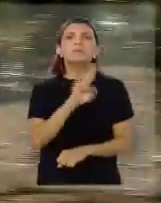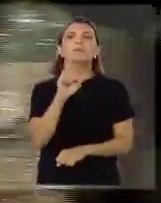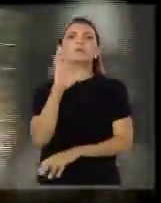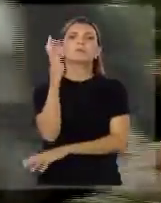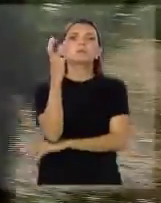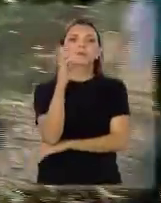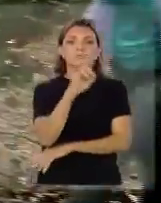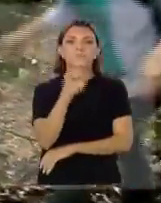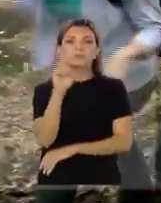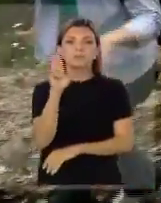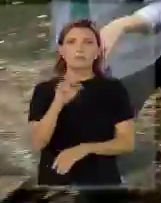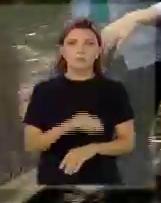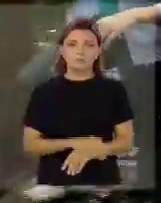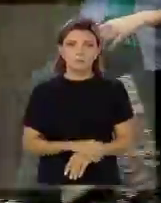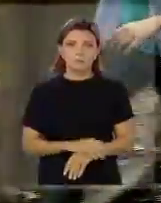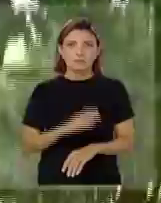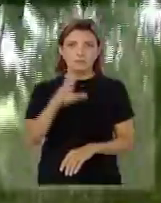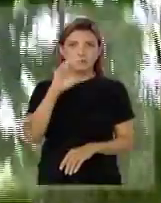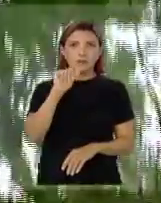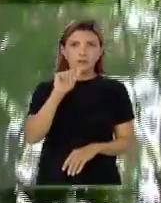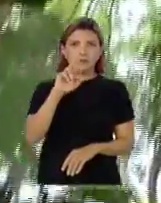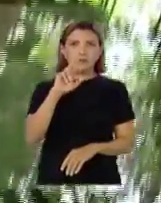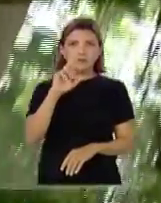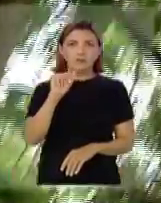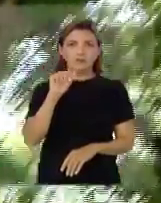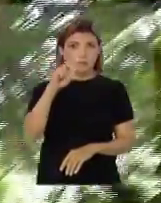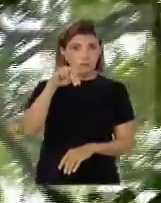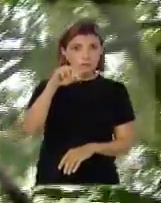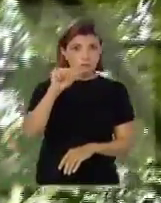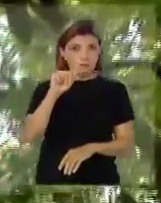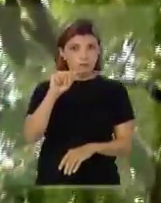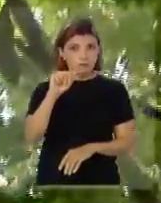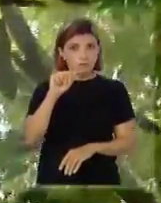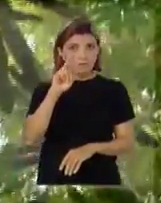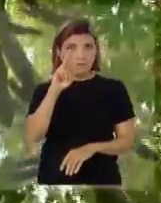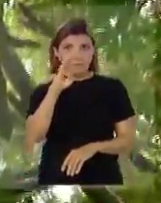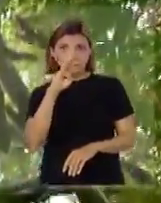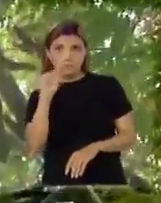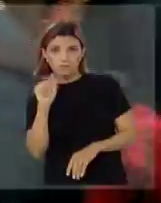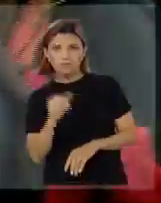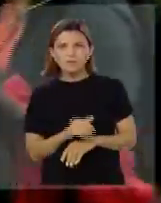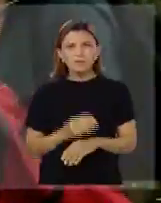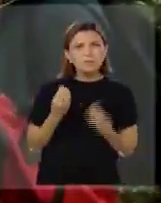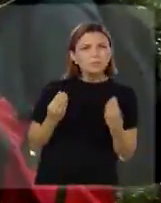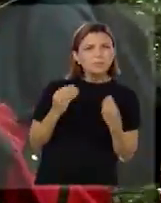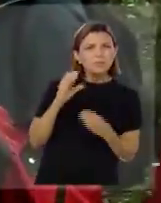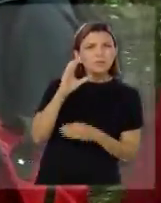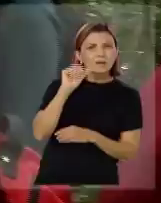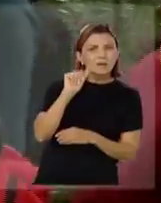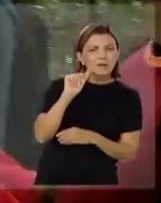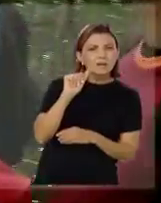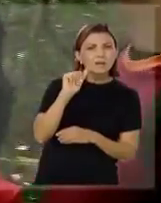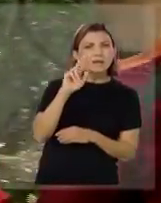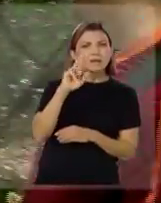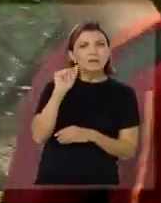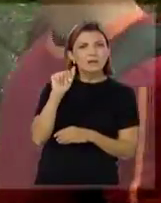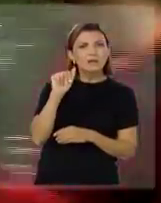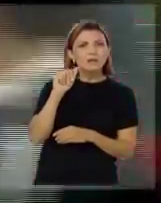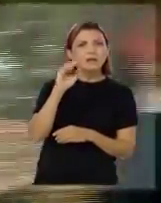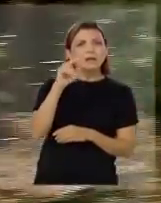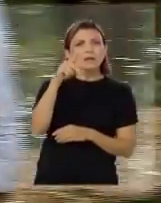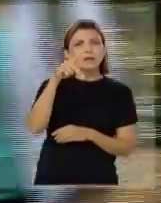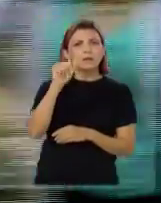Essa aqui é a árvore que eu falei pra vocês, olha. Essa aqui é a carapanaúba. Ah, carapanaúba. Como?